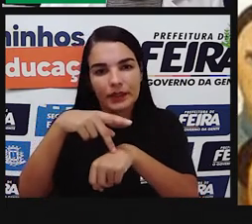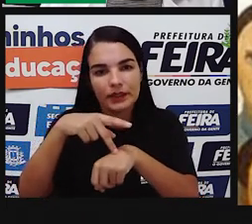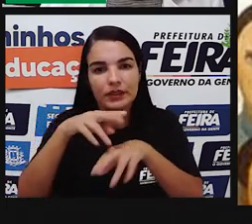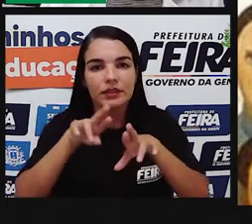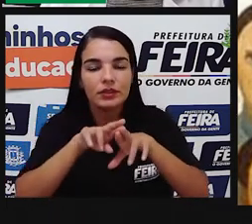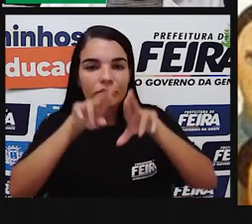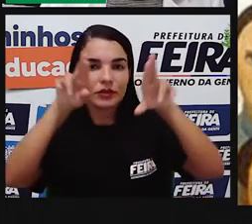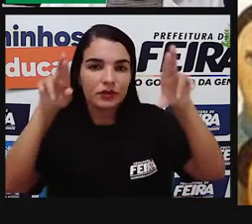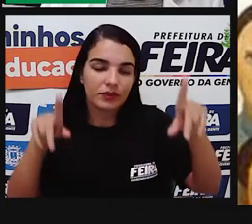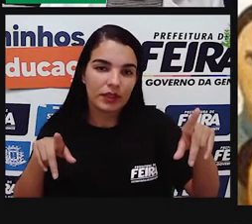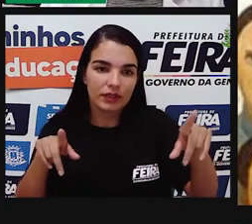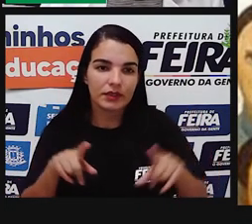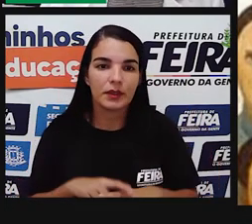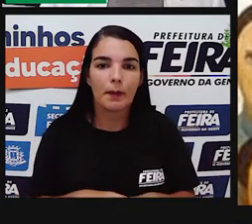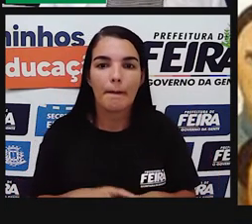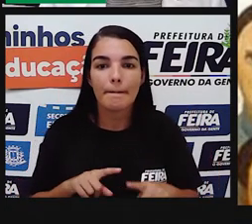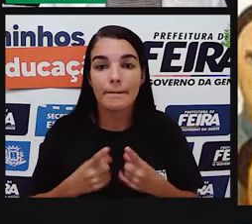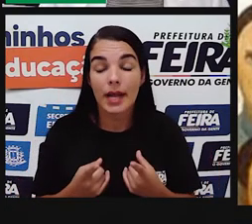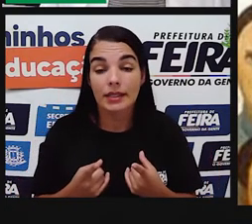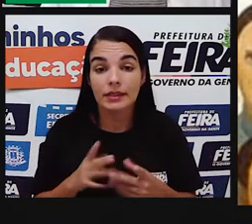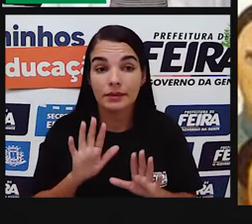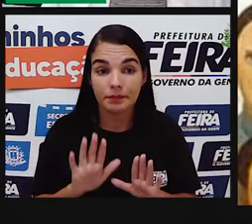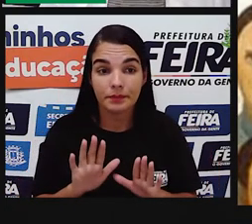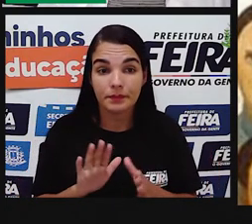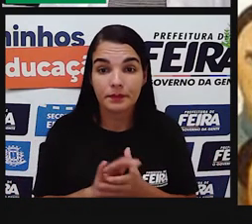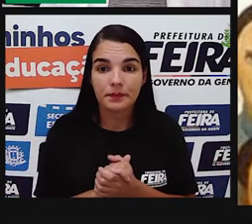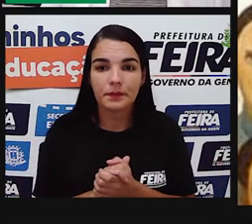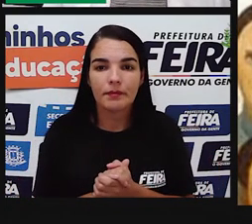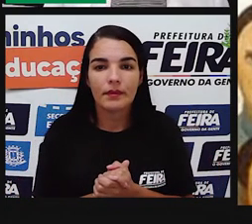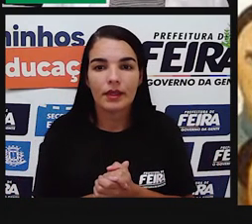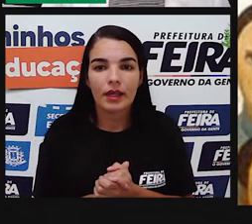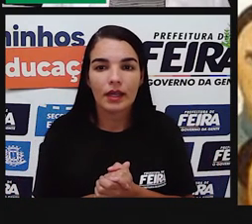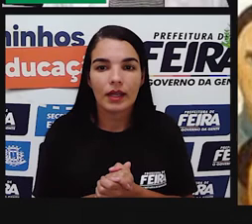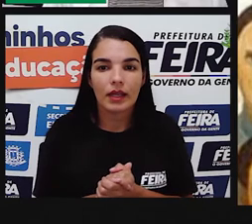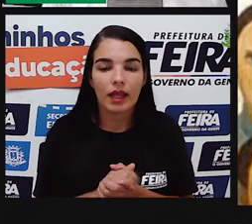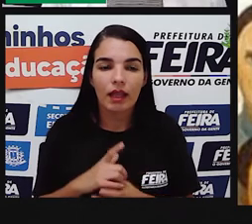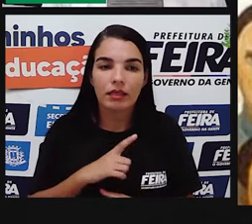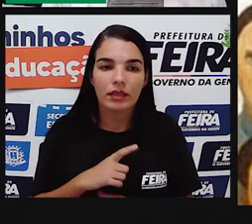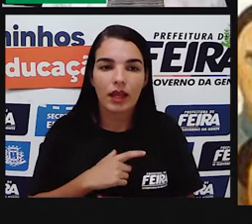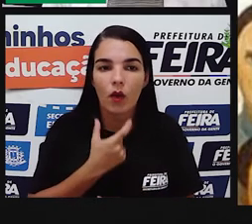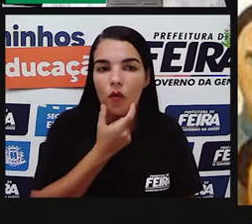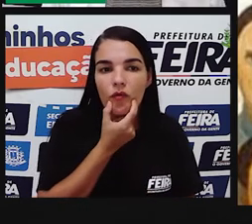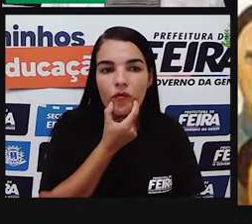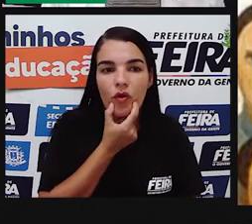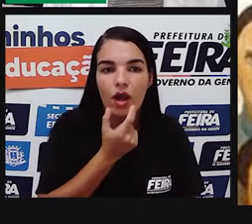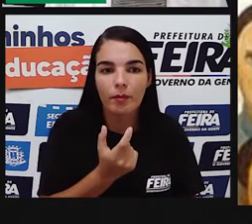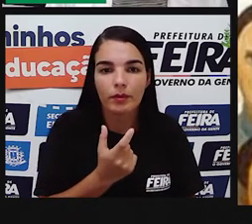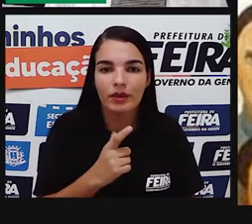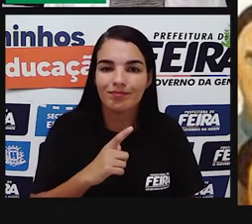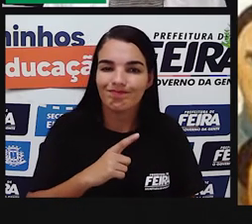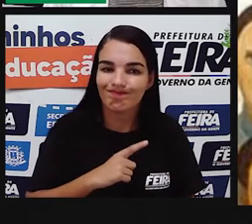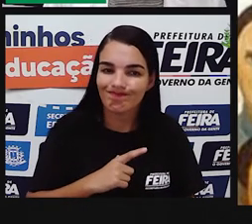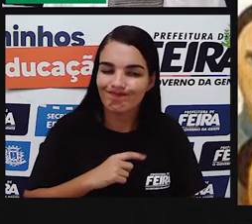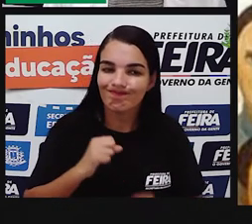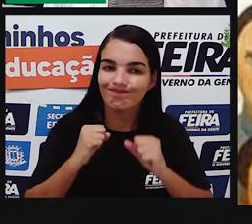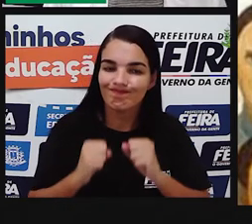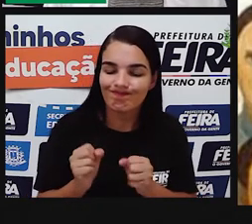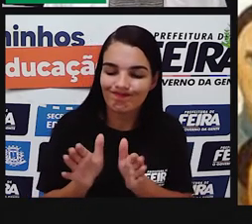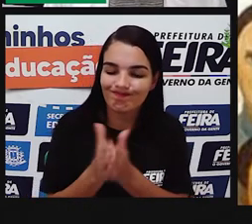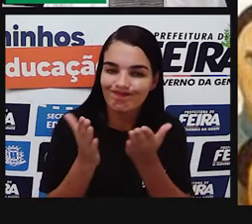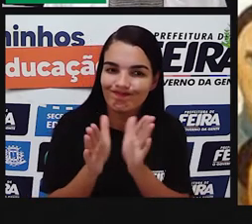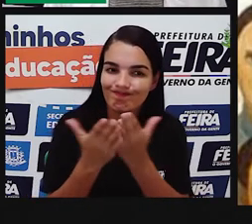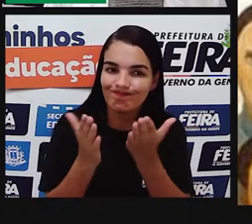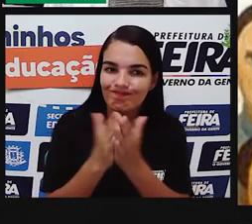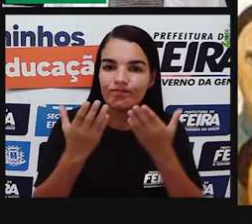nossas. Mas, infelizmente, o nosso vocabulário também pode empobrecer o espírito humano.